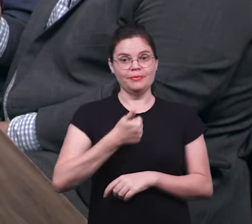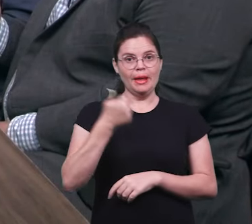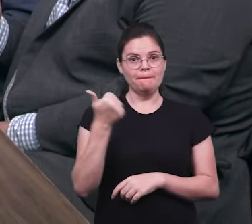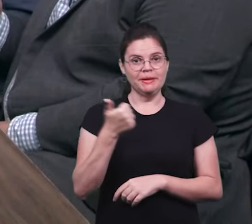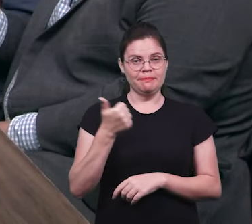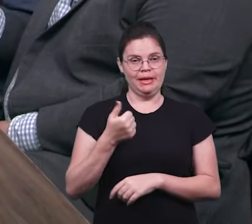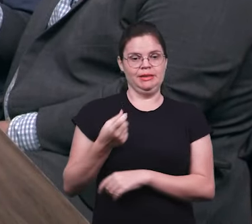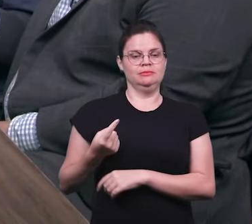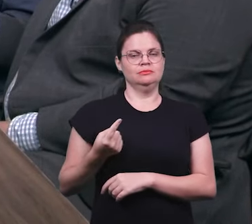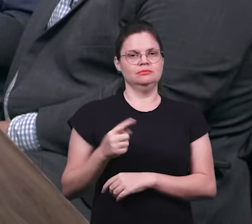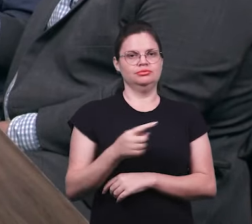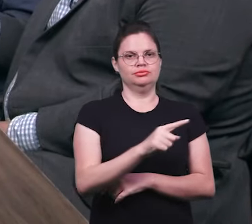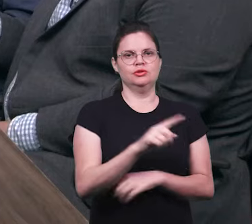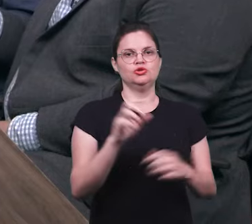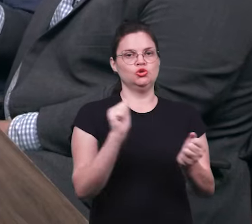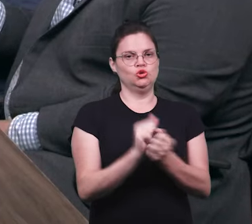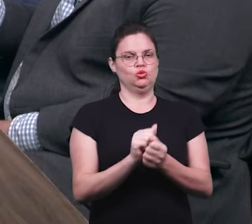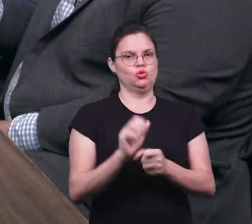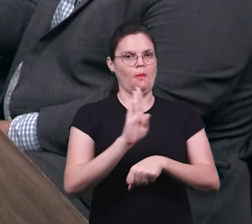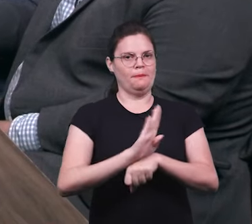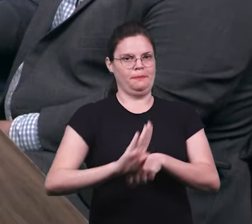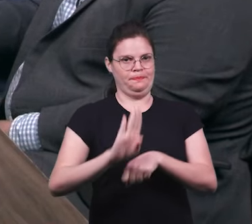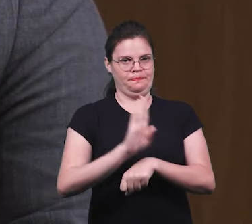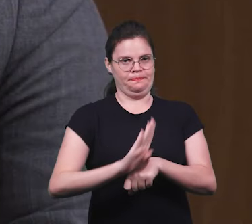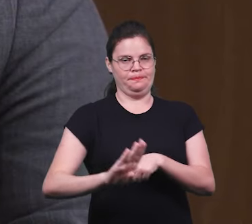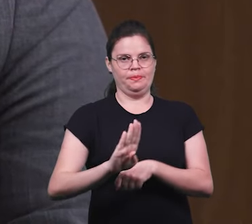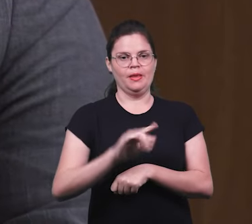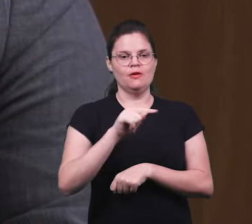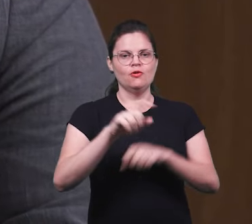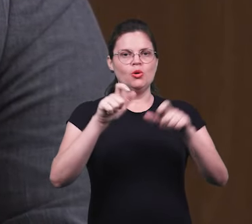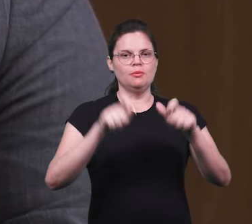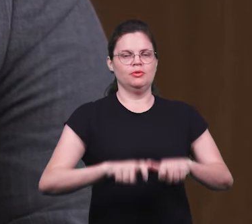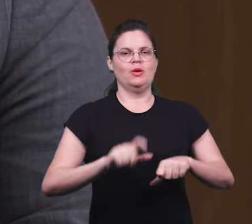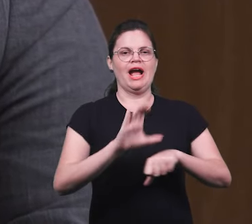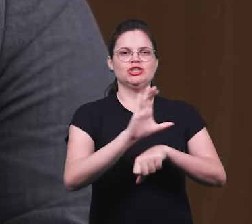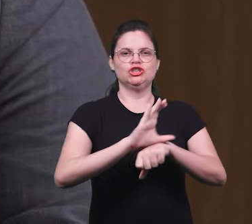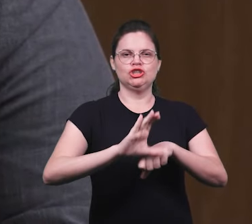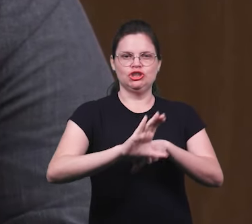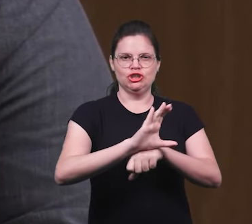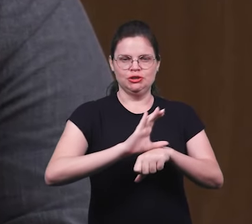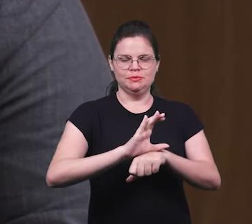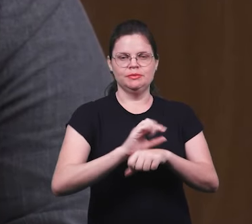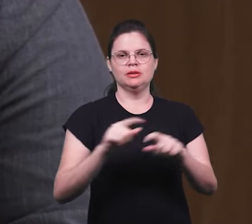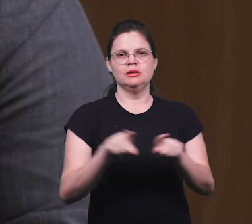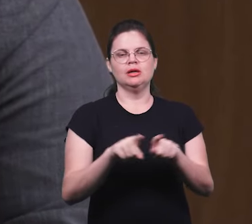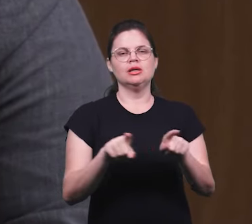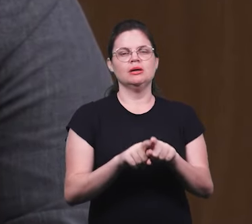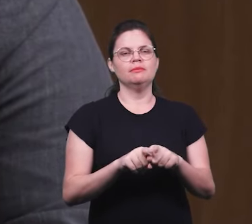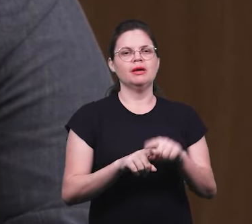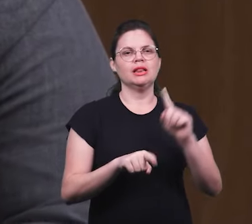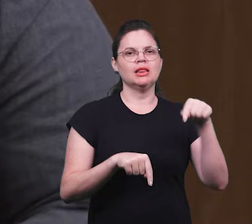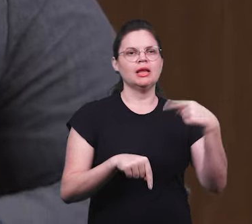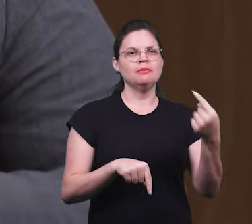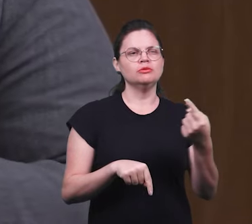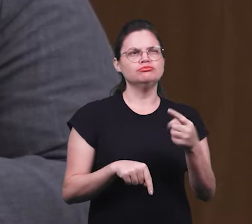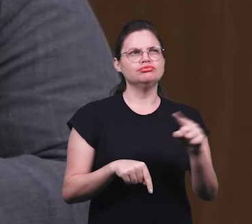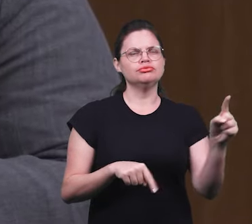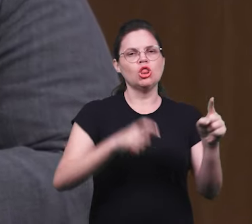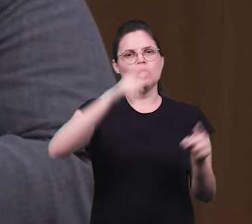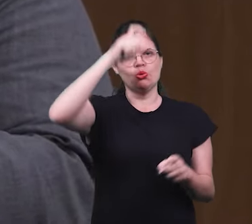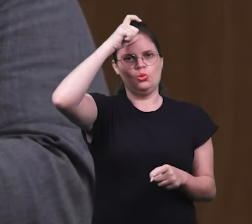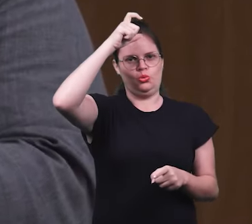Paulo foi com Barnabé e ele foi para a ilha de Chipre e depois para a região da Ásia Menor, atual Turquia.